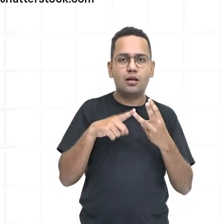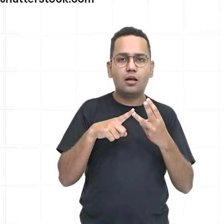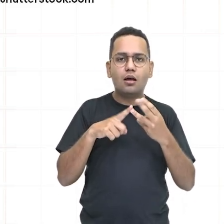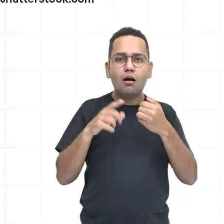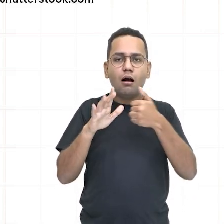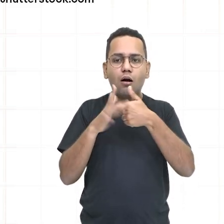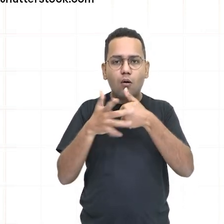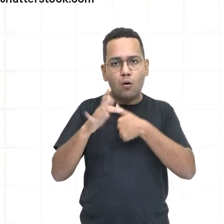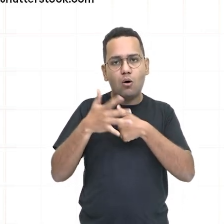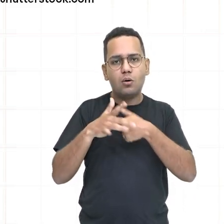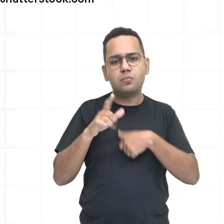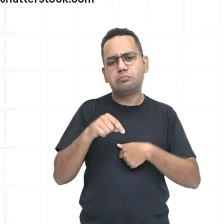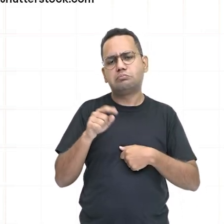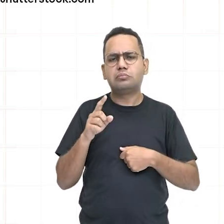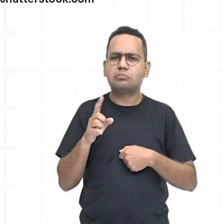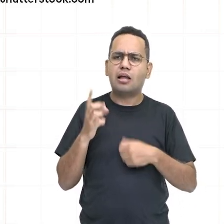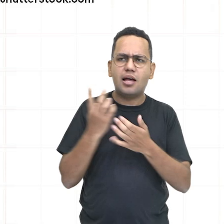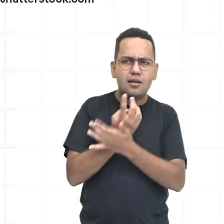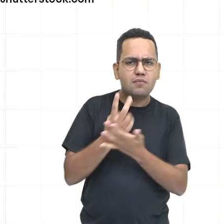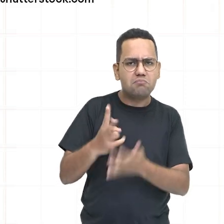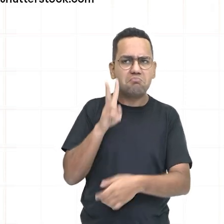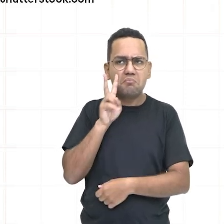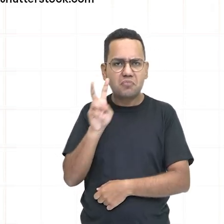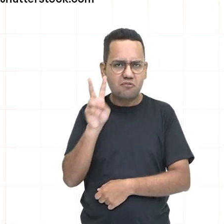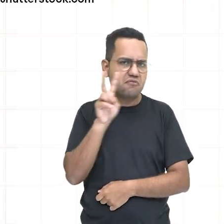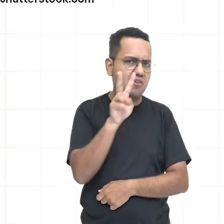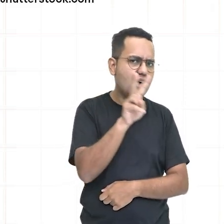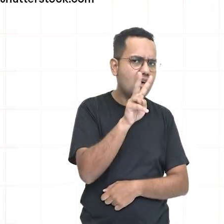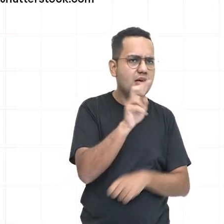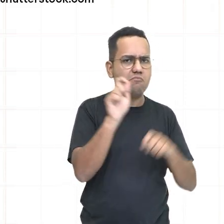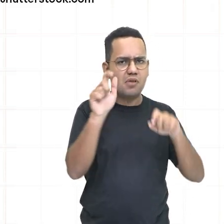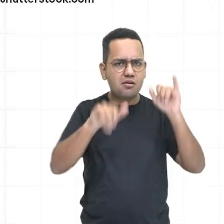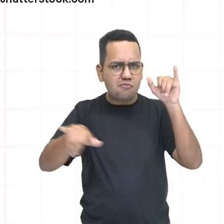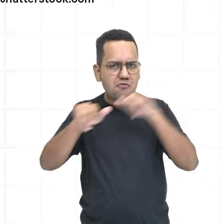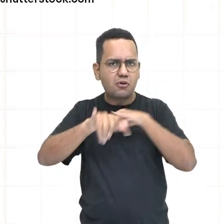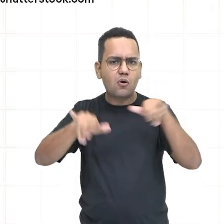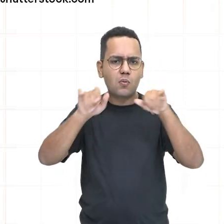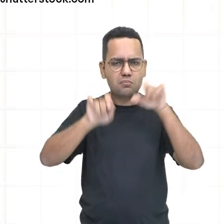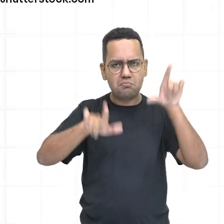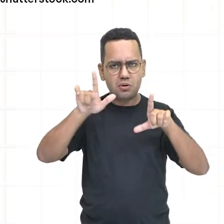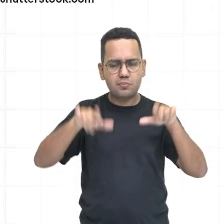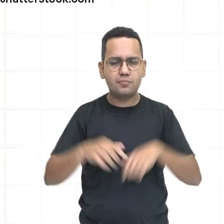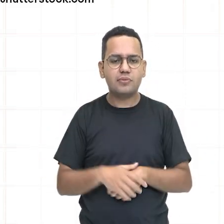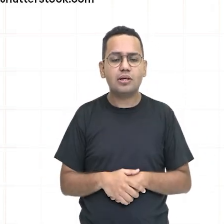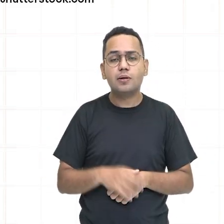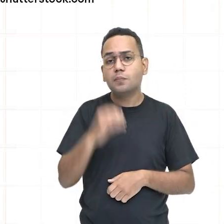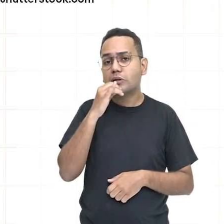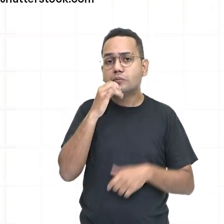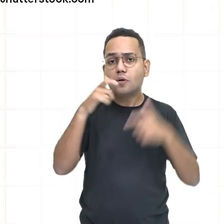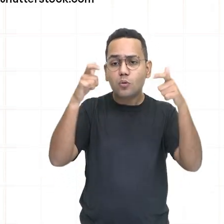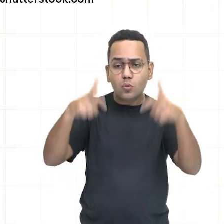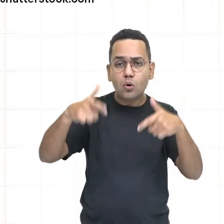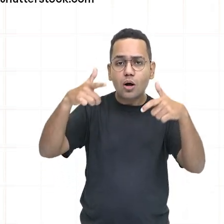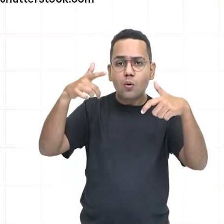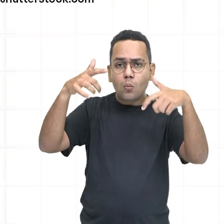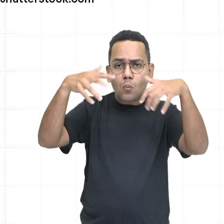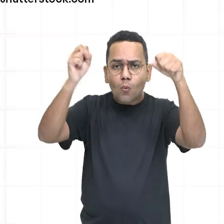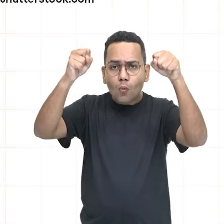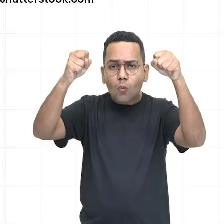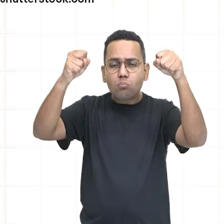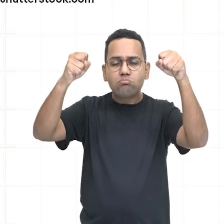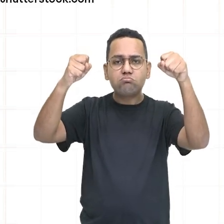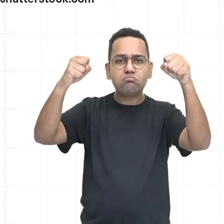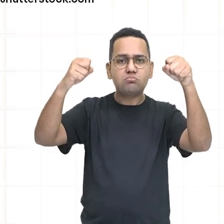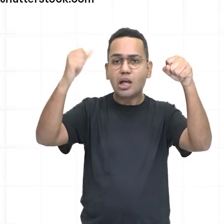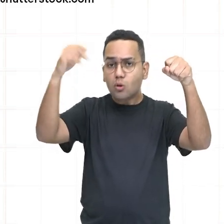aí de vez em quando a gente está vendo uma notícia ou outra de algum lugar que ficou no escuro porque teve a fiação